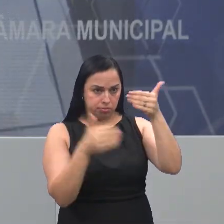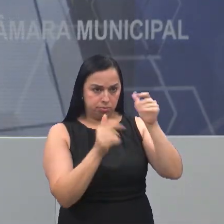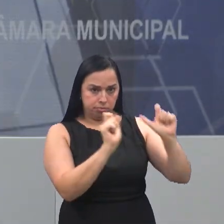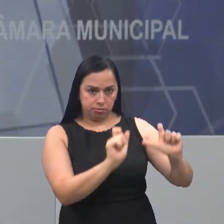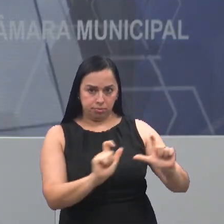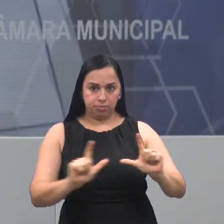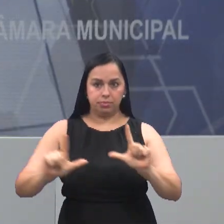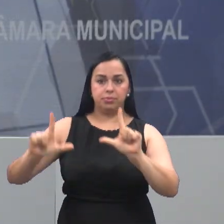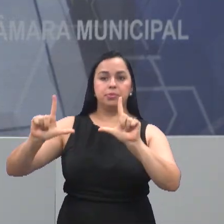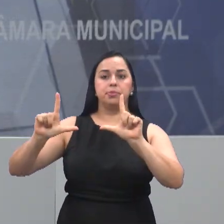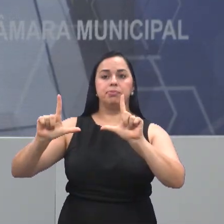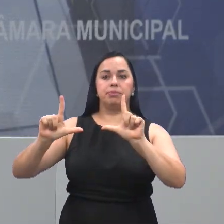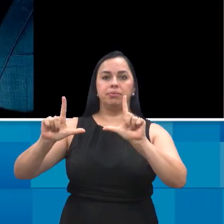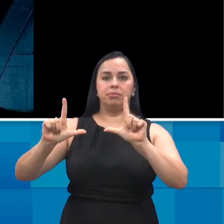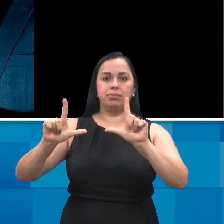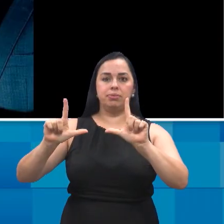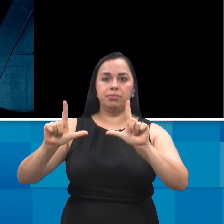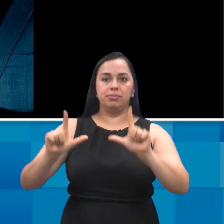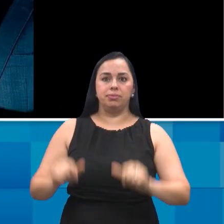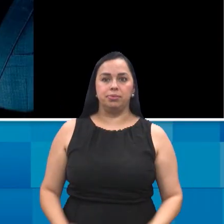imagem.